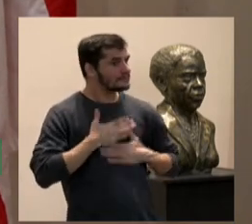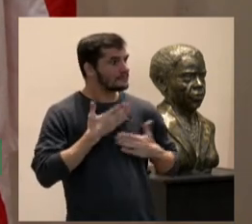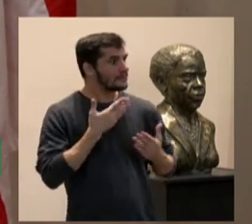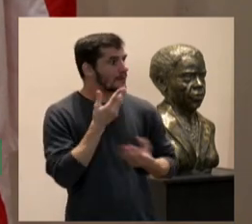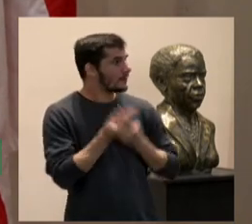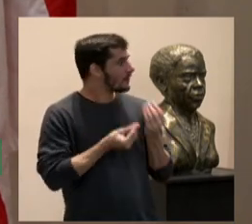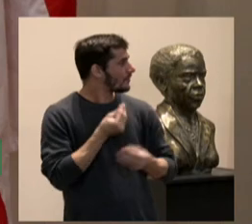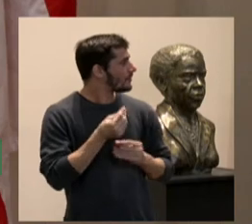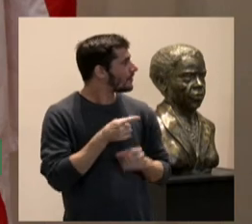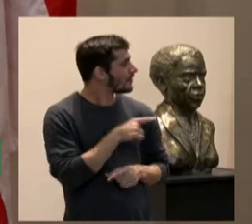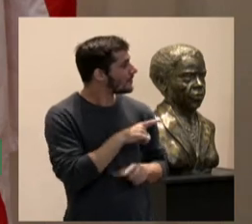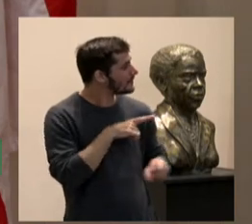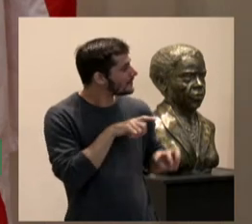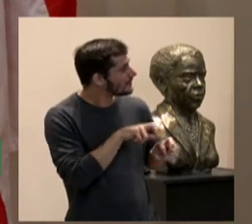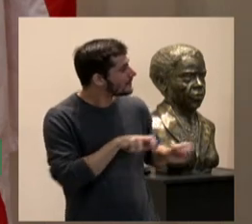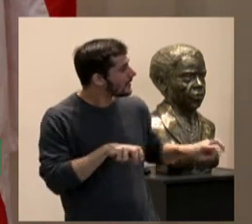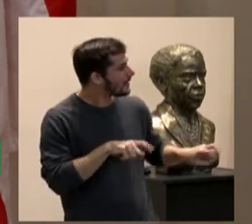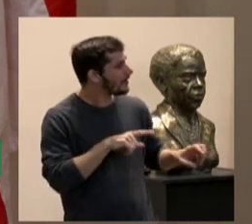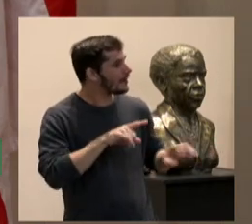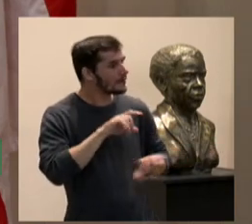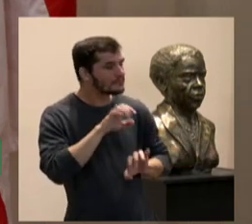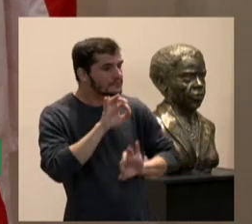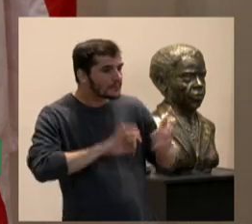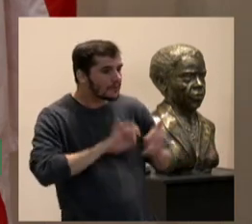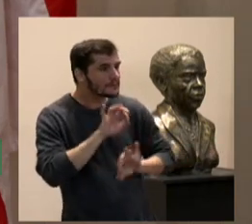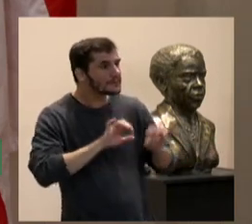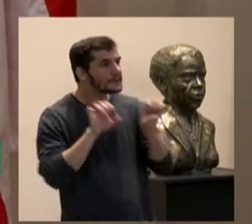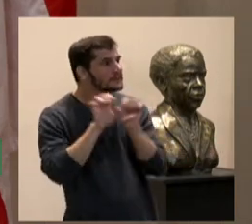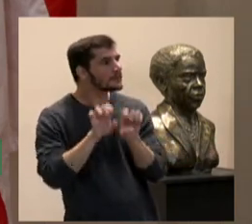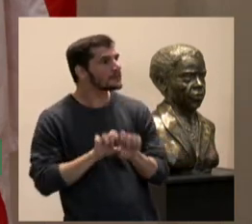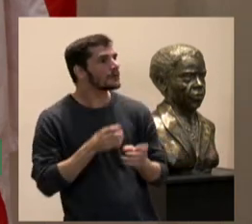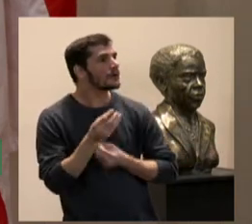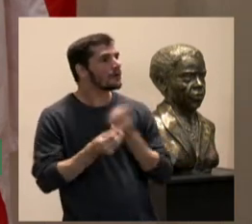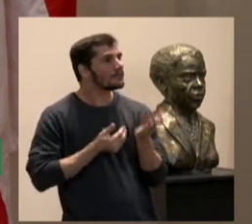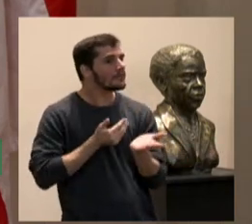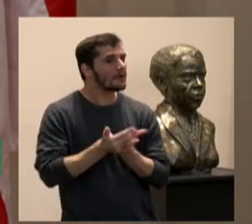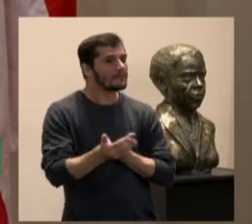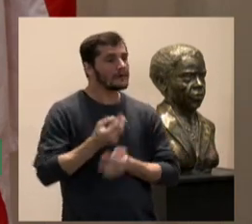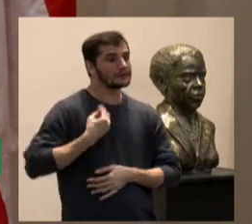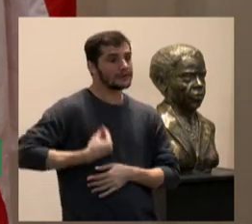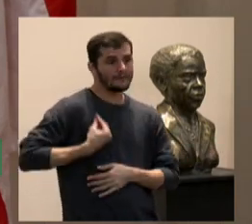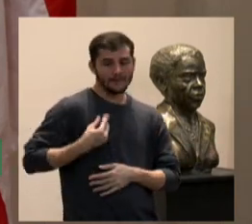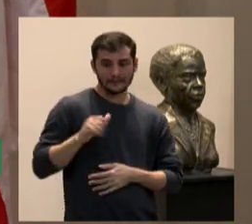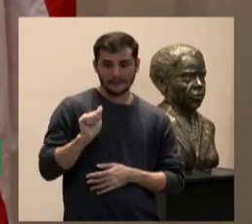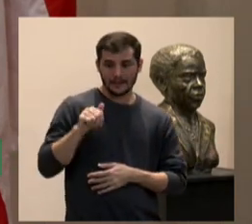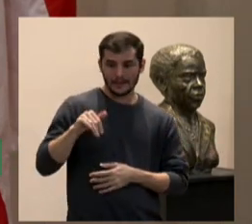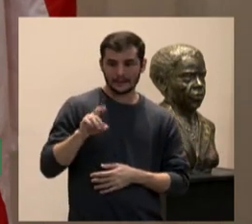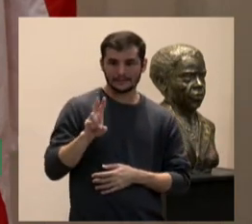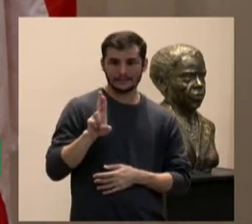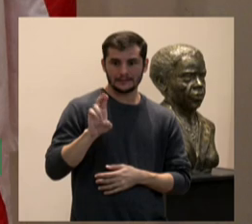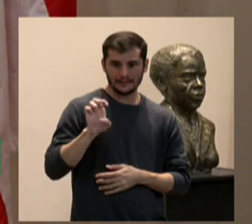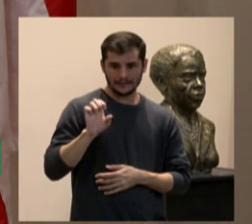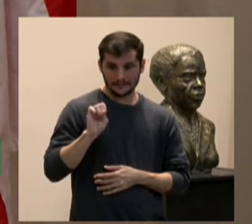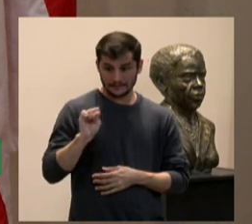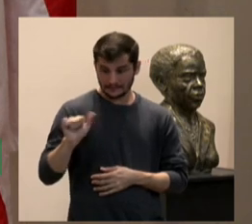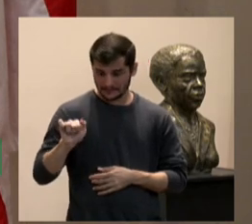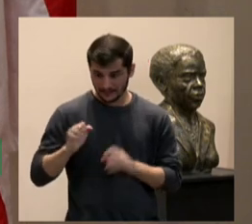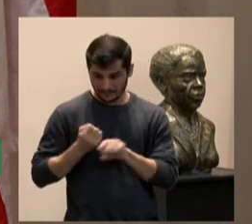surpresa, tínhamos uma estrutura aqui que começava com a Andresa e vou tentar,